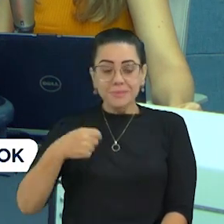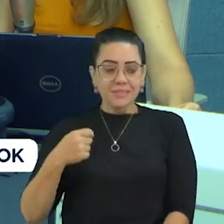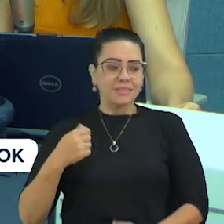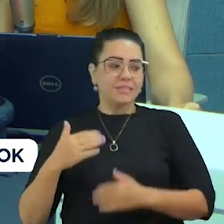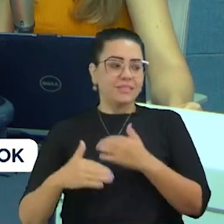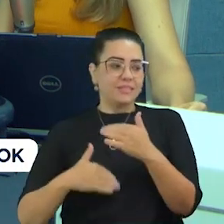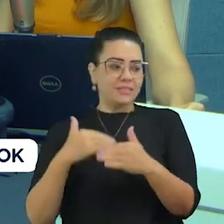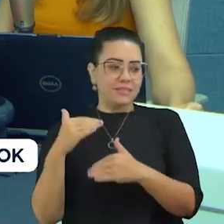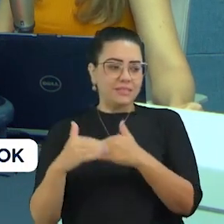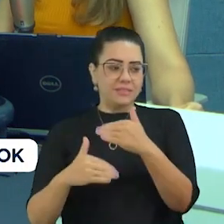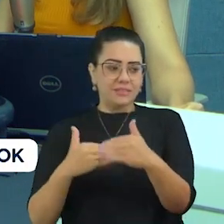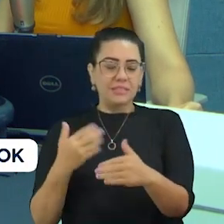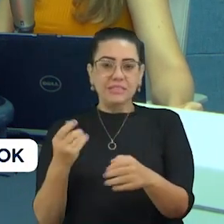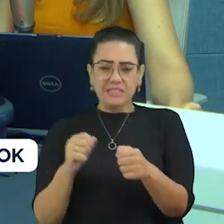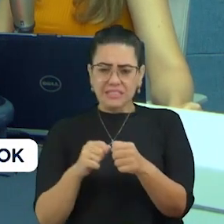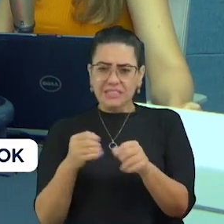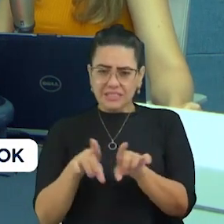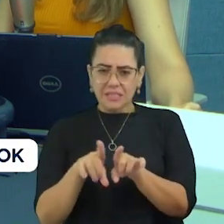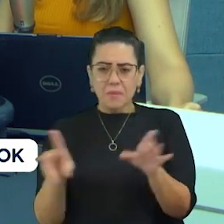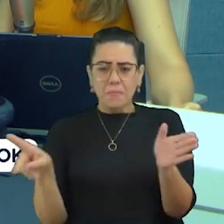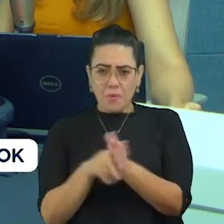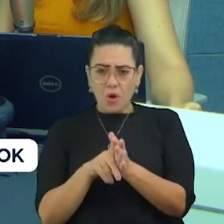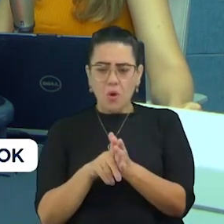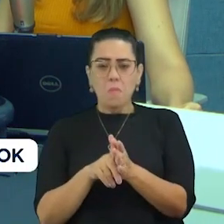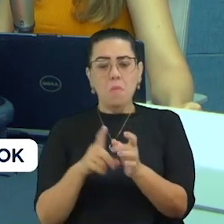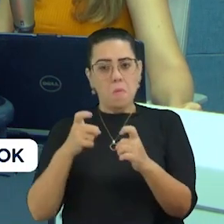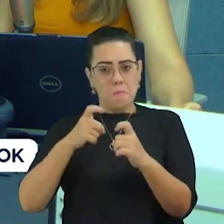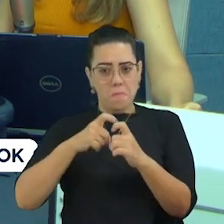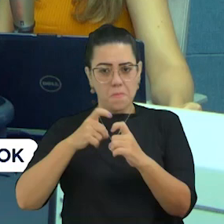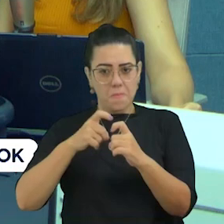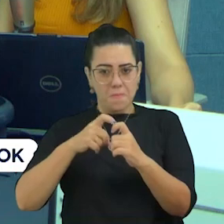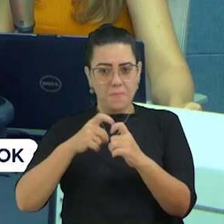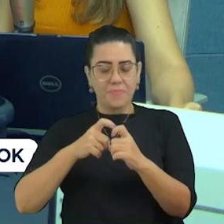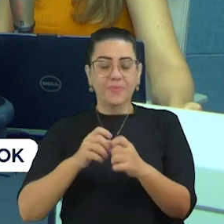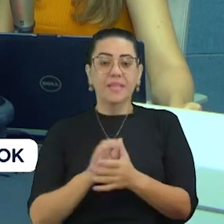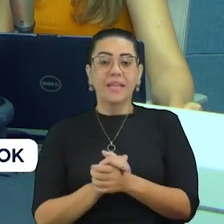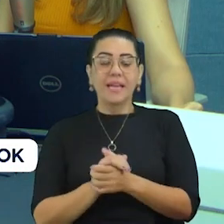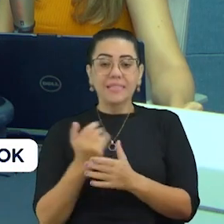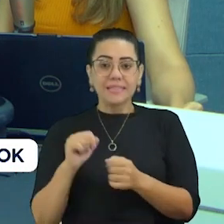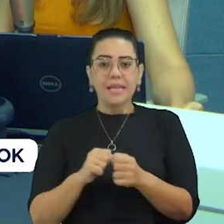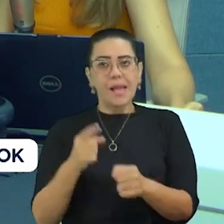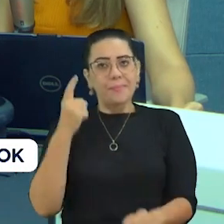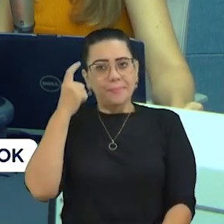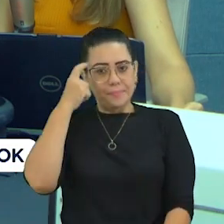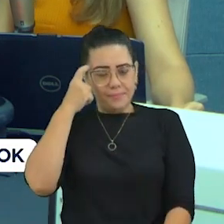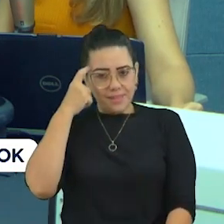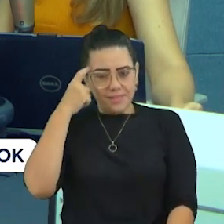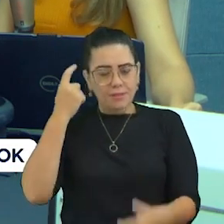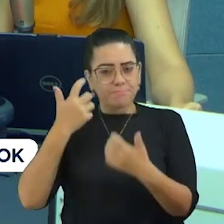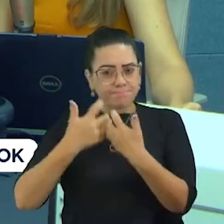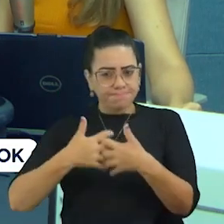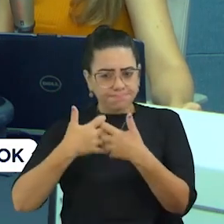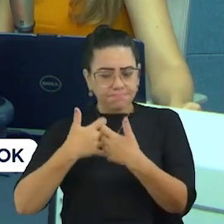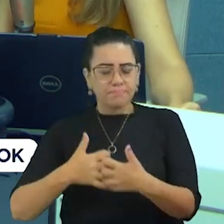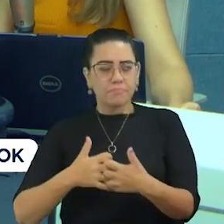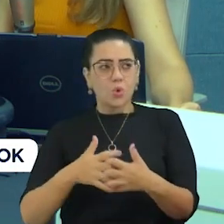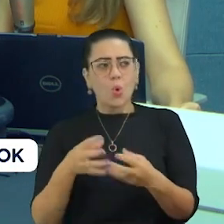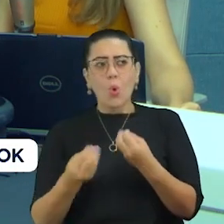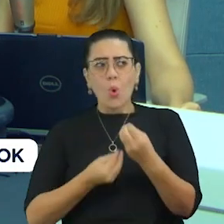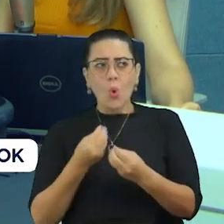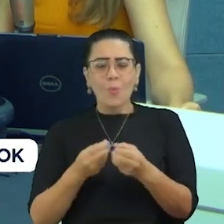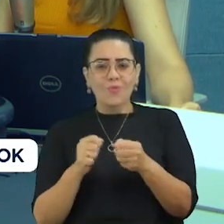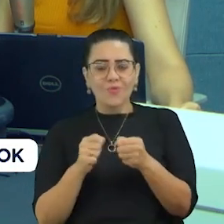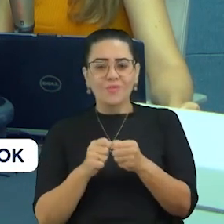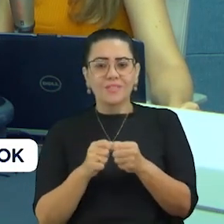uma indicação medicamentosa, aquele medicamento, ele foi pensado e estruturado para que